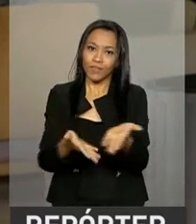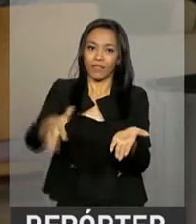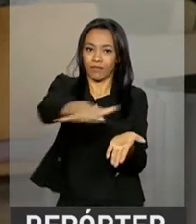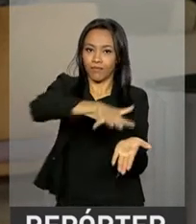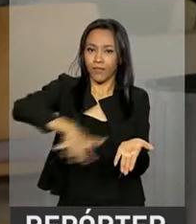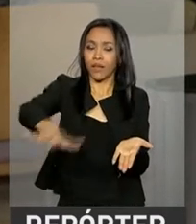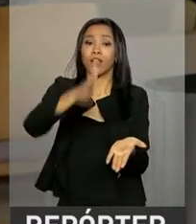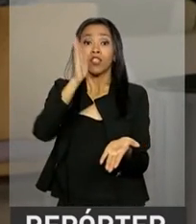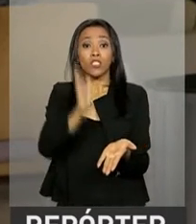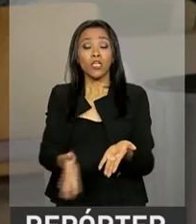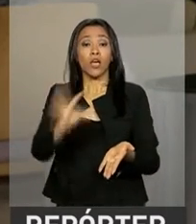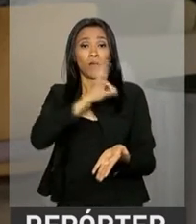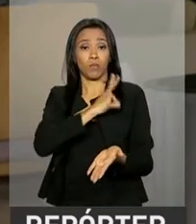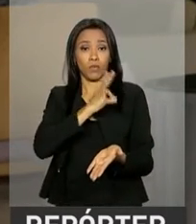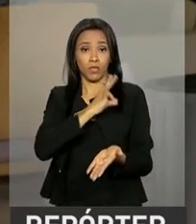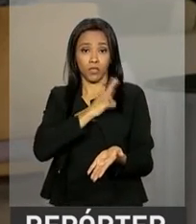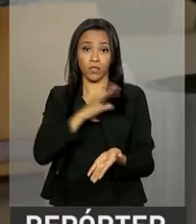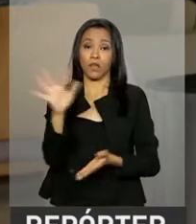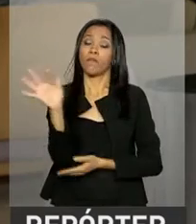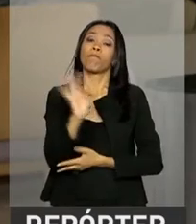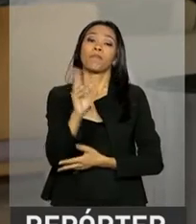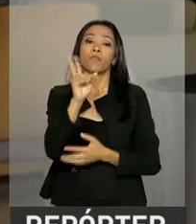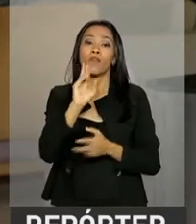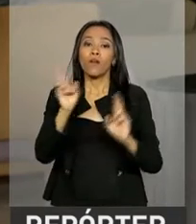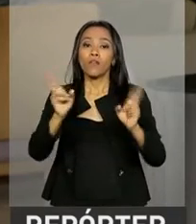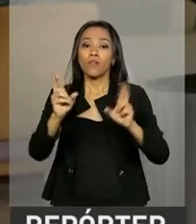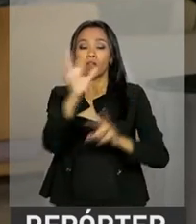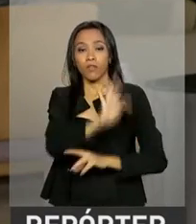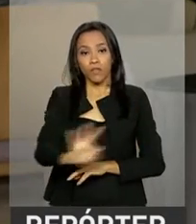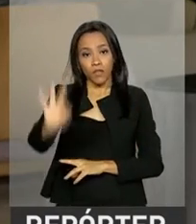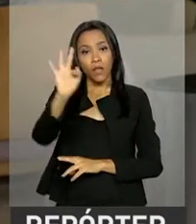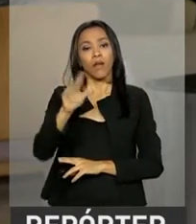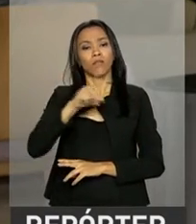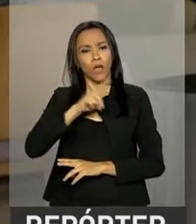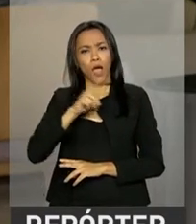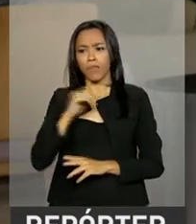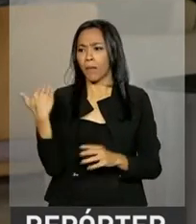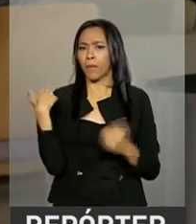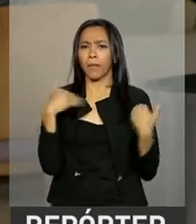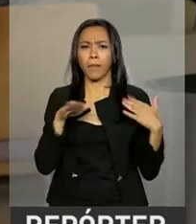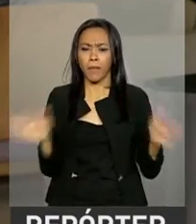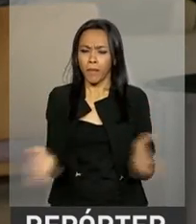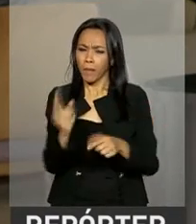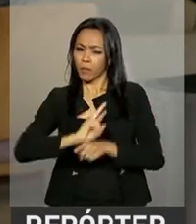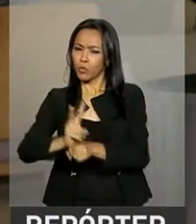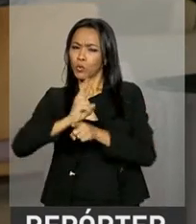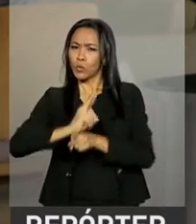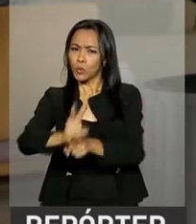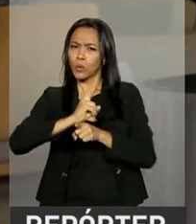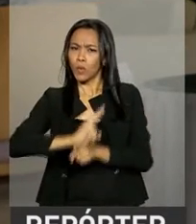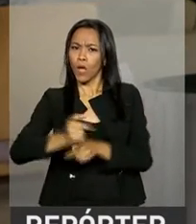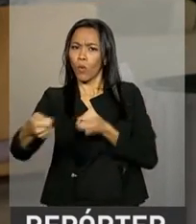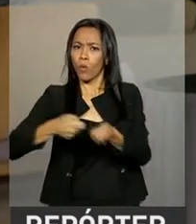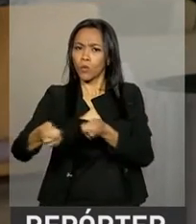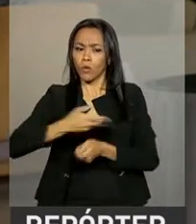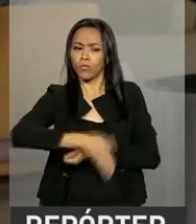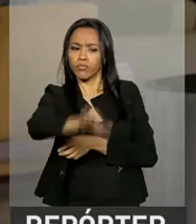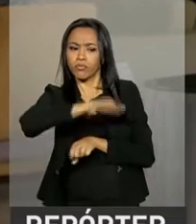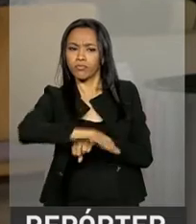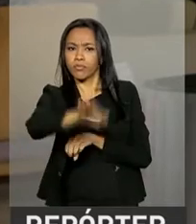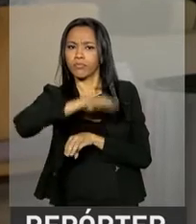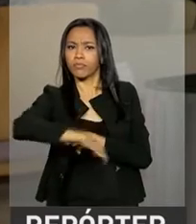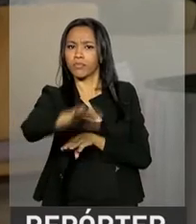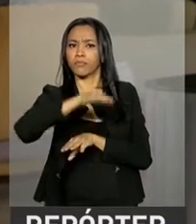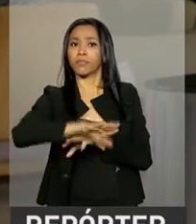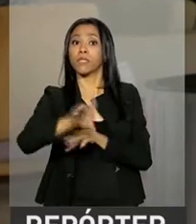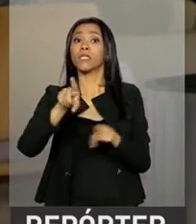Já a Polícia Rodoviária Federal, ela segue mobilizada lá na região para fazer então o monitoramento e o controle do tráfego e também atuando